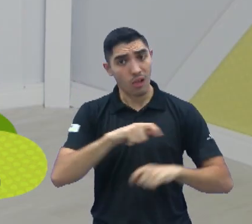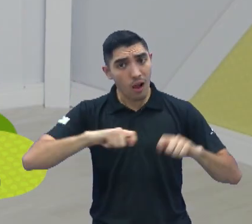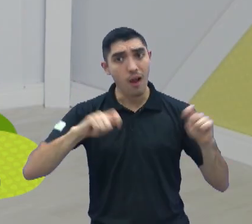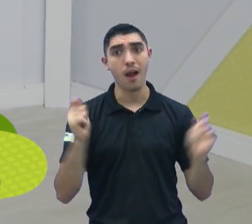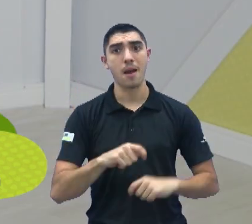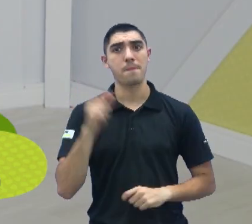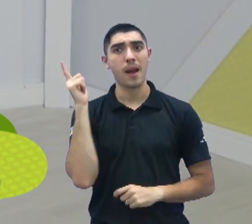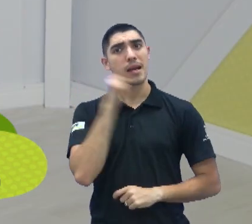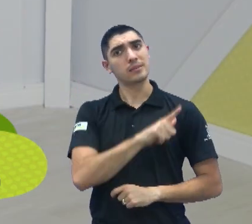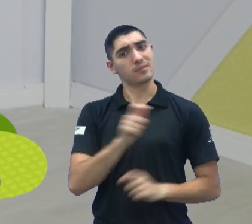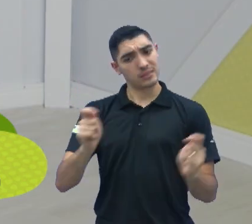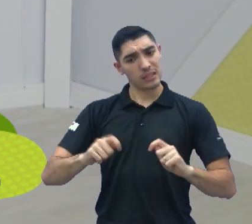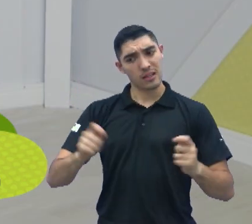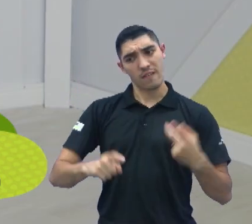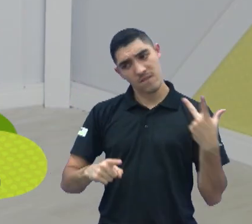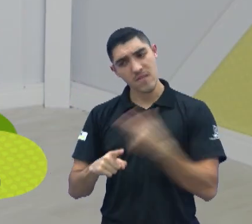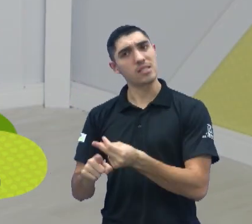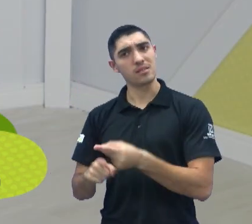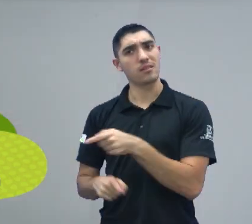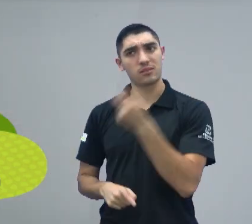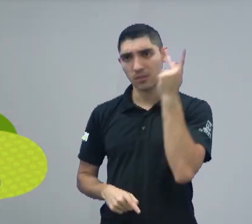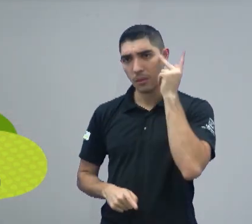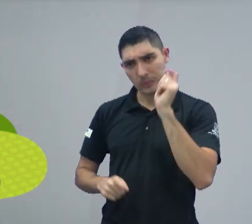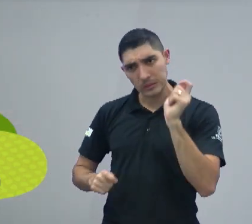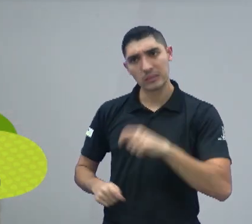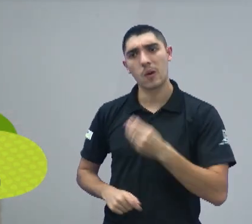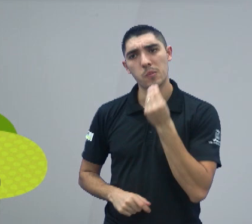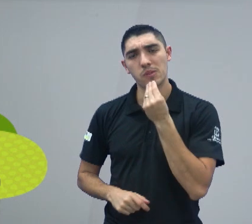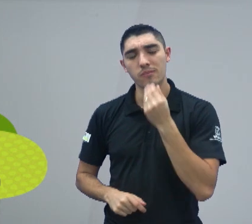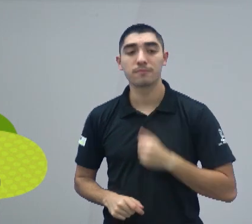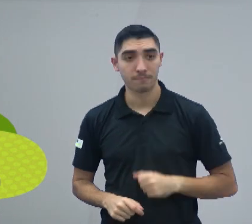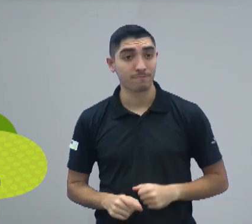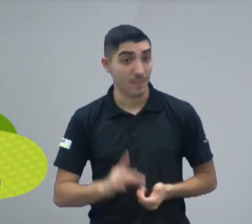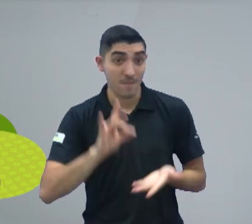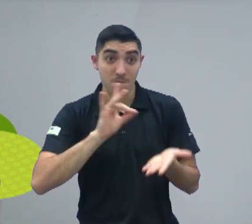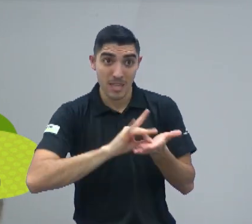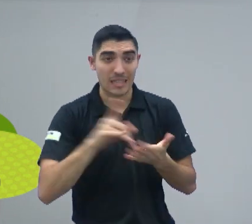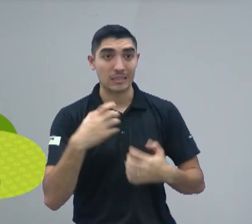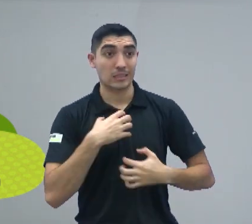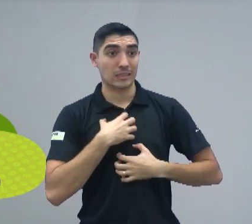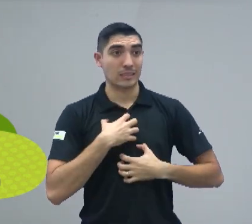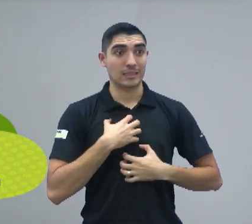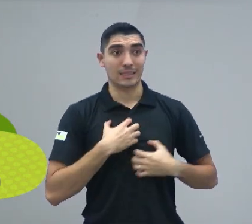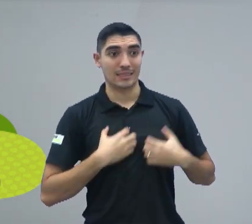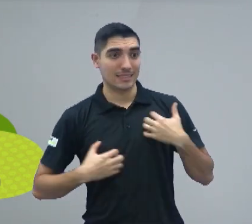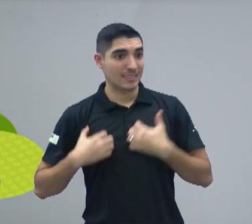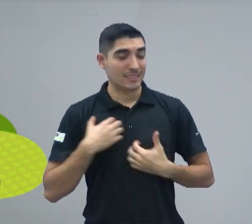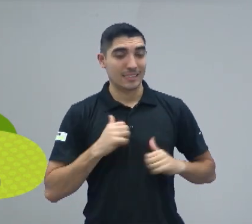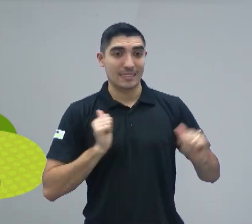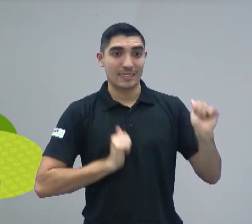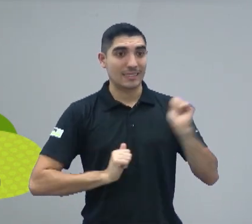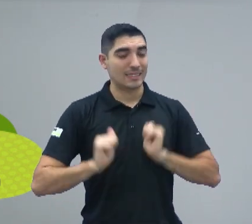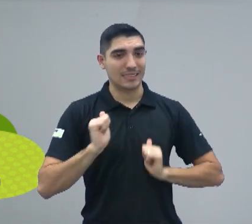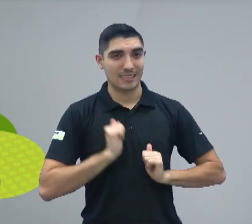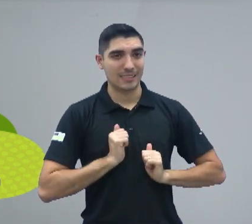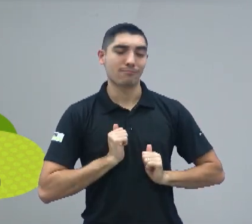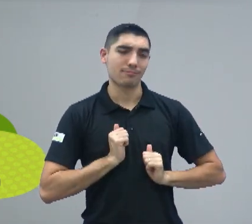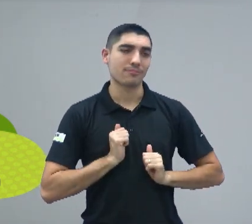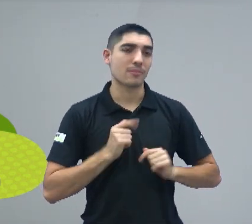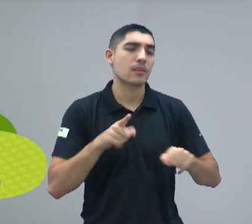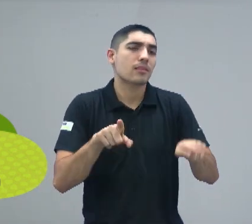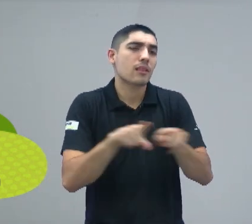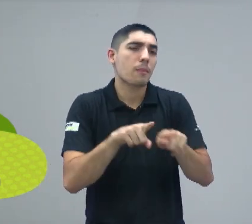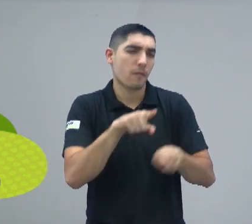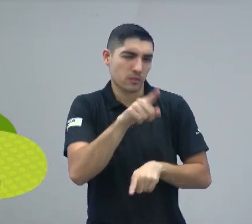vencer o São Paulo, mesmo jogando lá em Cotia. Com certeza, Vieira, dá um frio na barriga, né? E querendo ou não, acho que você foi numa